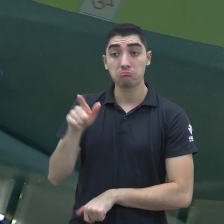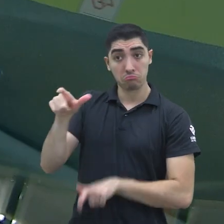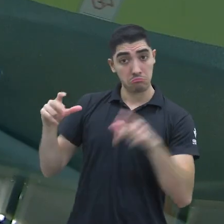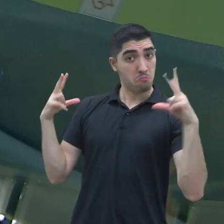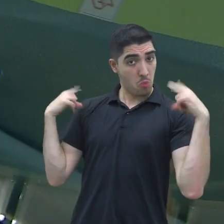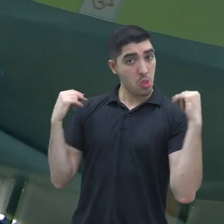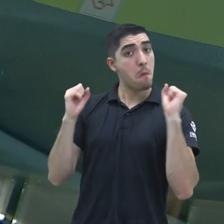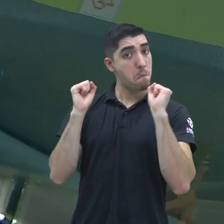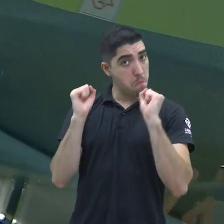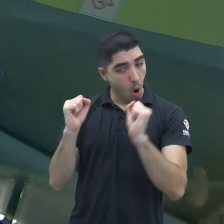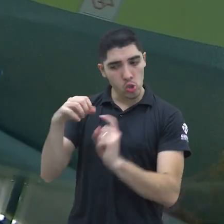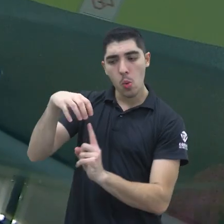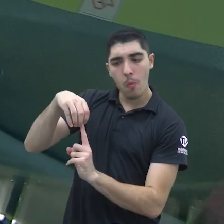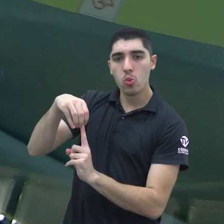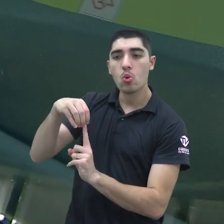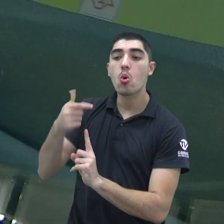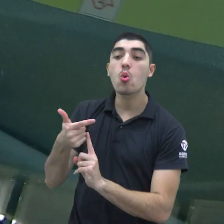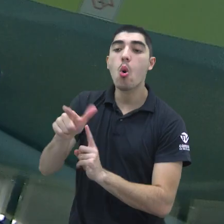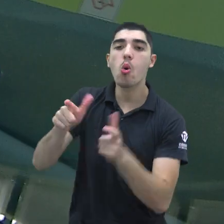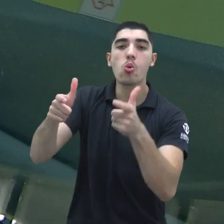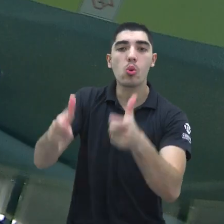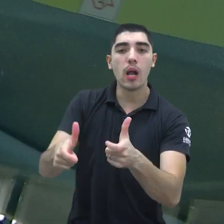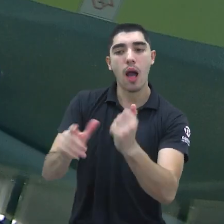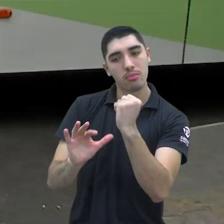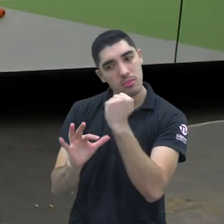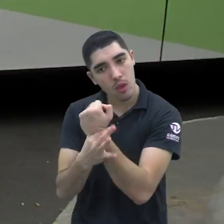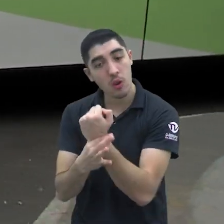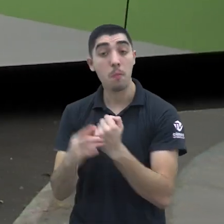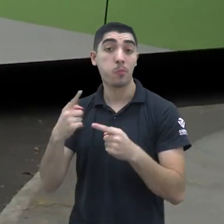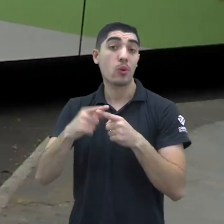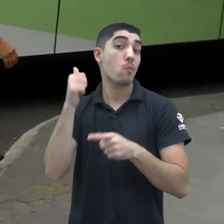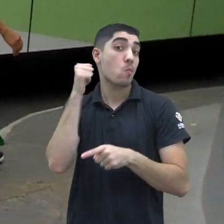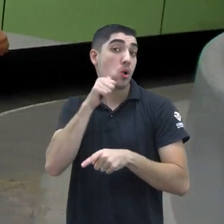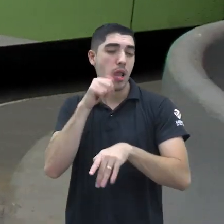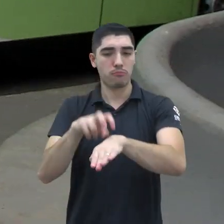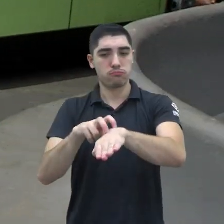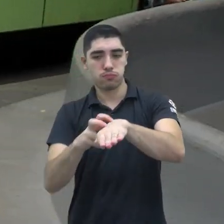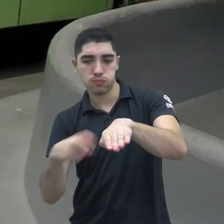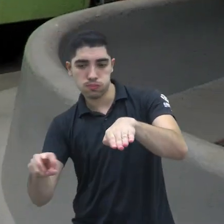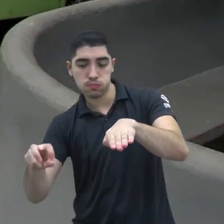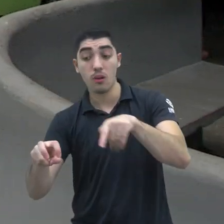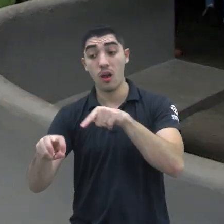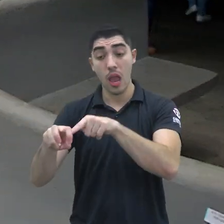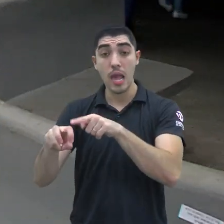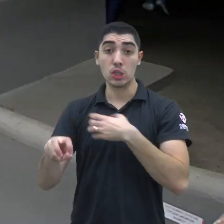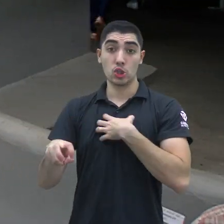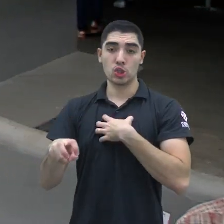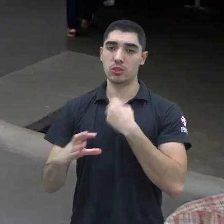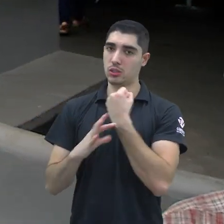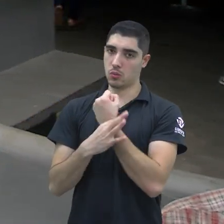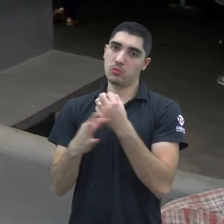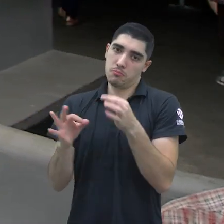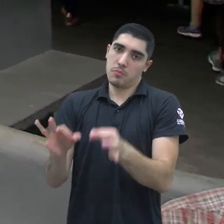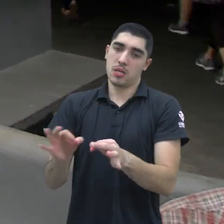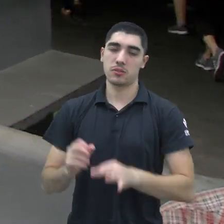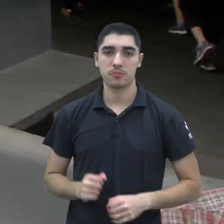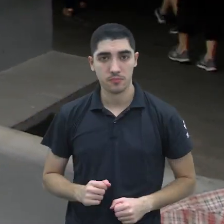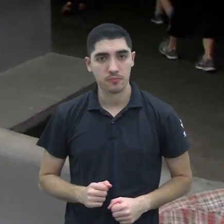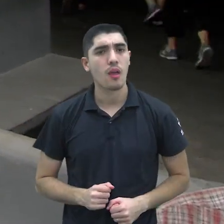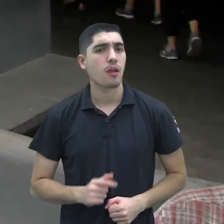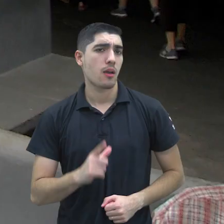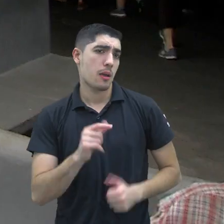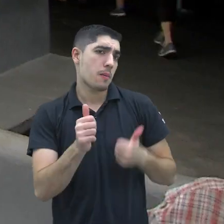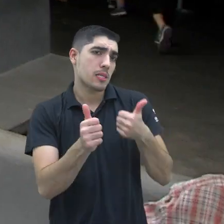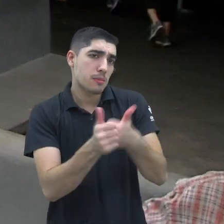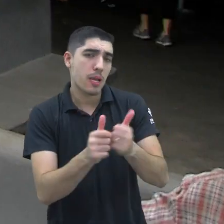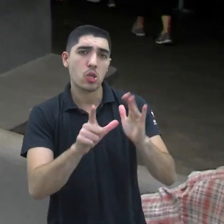capital paulista, os motoristas são autorizados a pararem fora dos pontos de ônibus para que mulheres desembarquem em locais que se